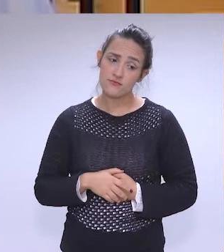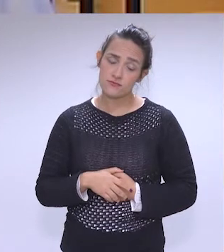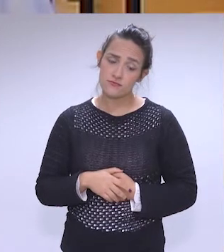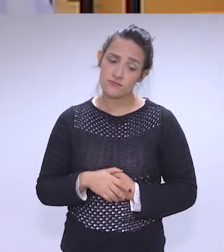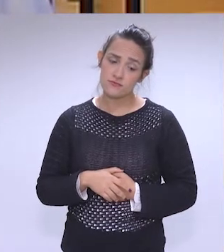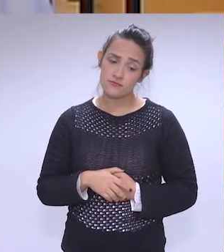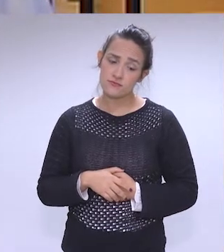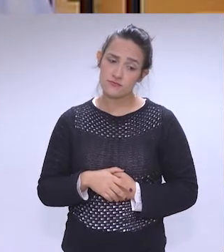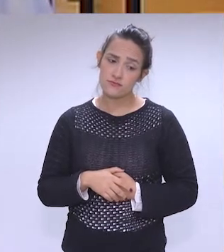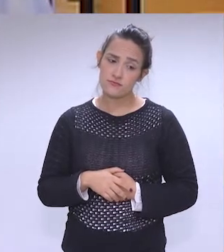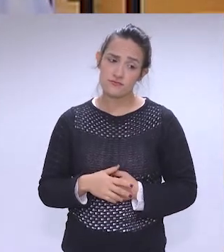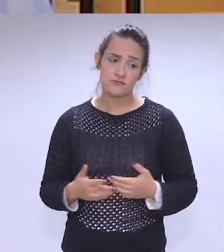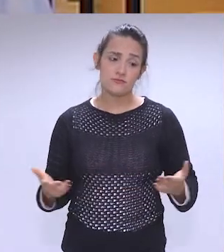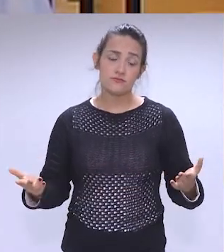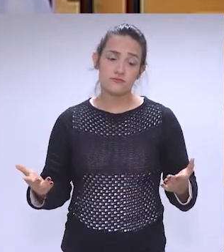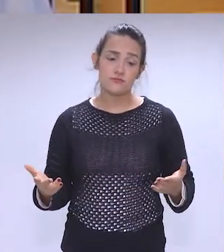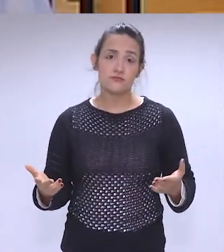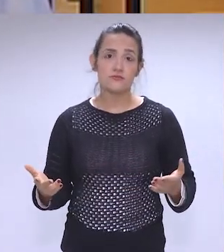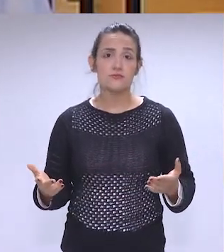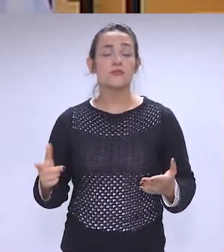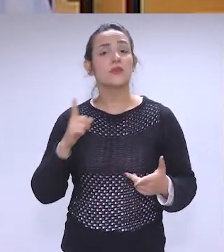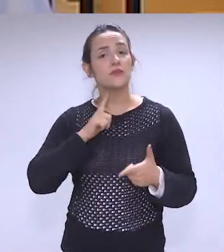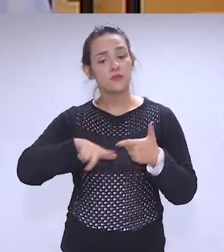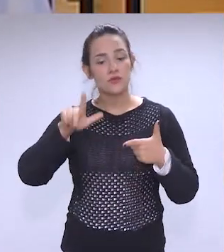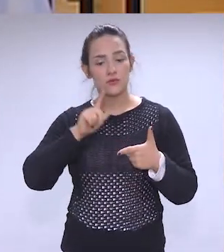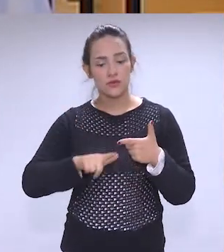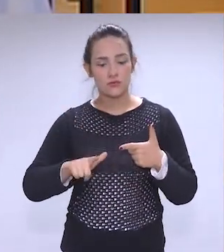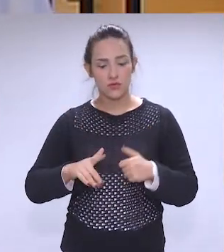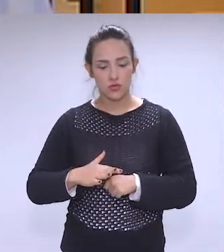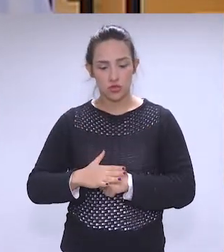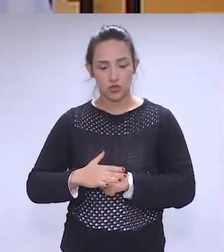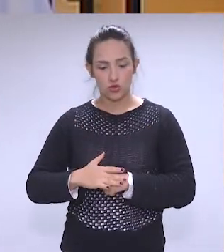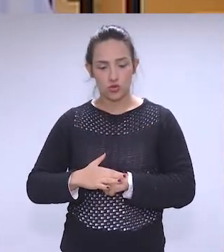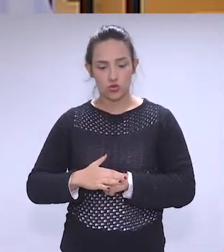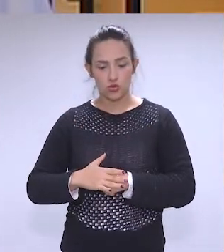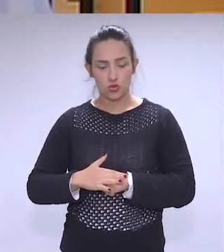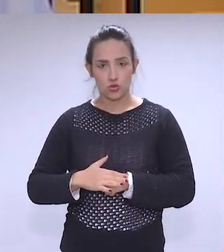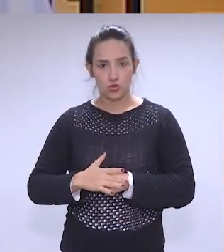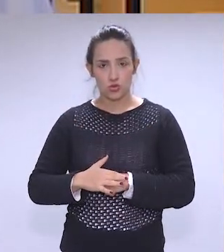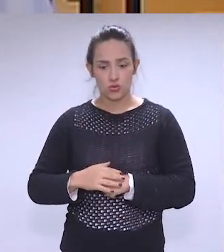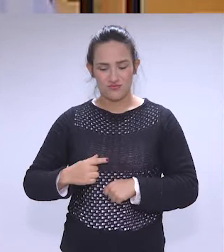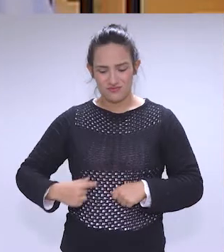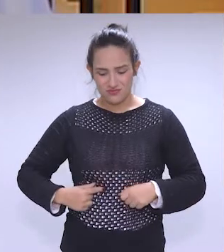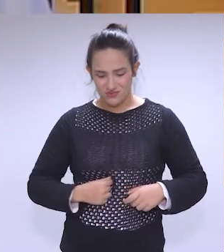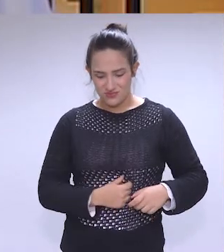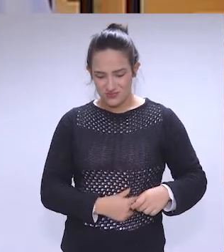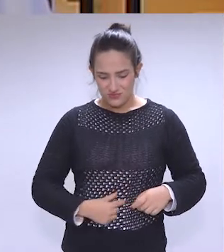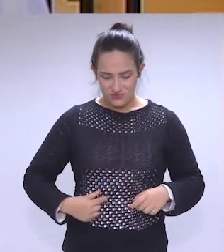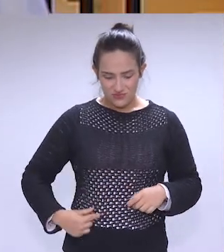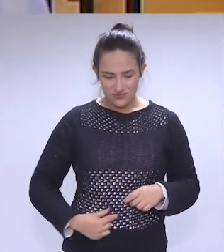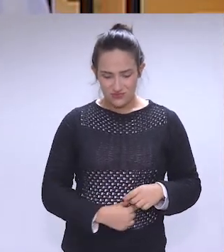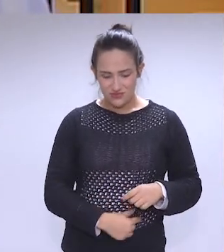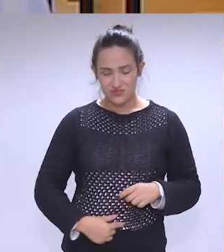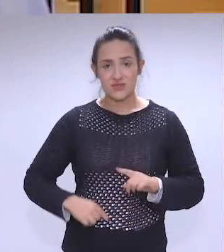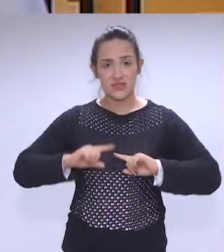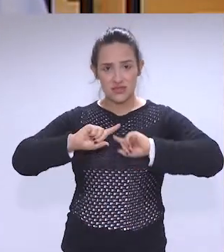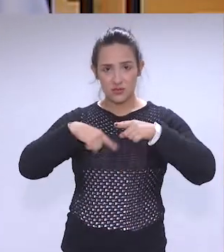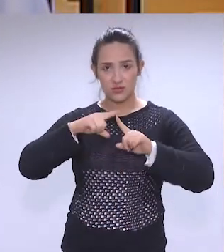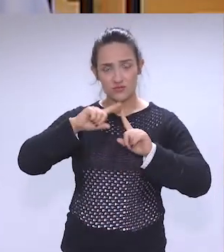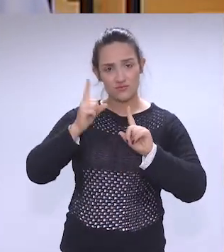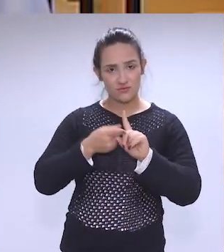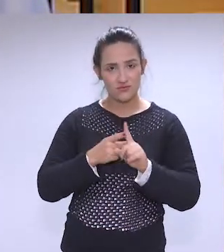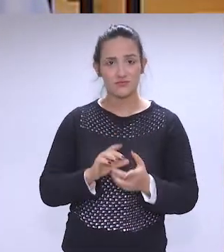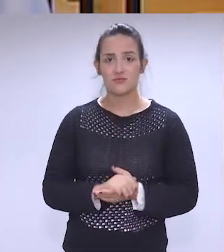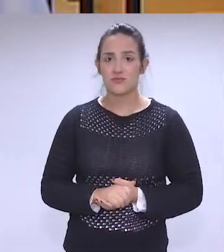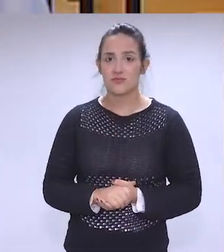acabou que foi tudo de uma vez, eu estava com infecção intestinal também, então ela descobriu tudo junto. Na hora ela começou a chorar,